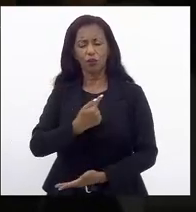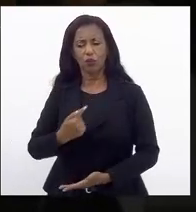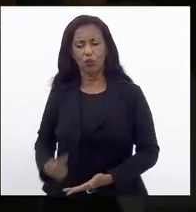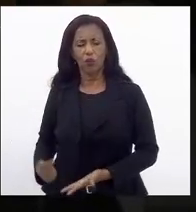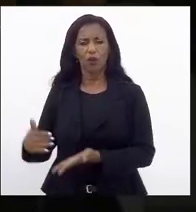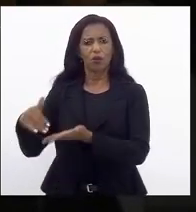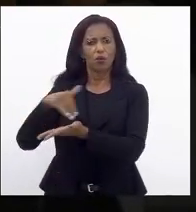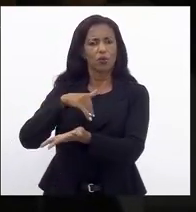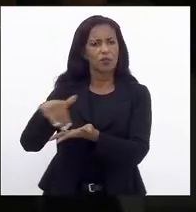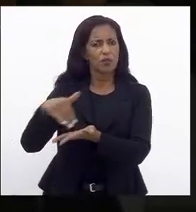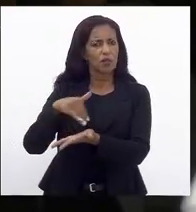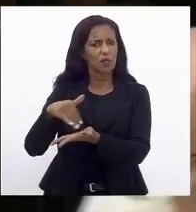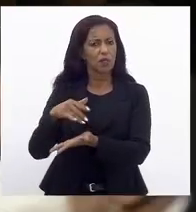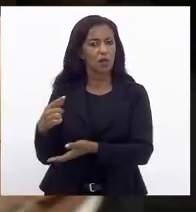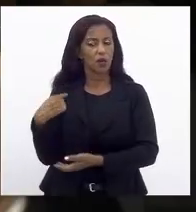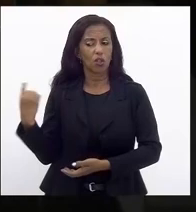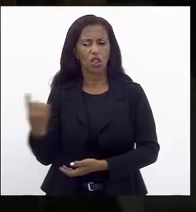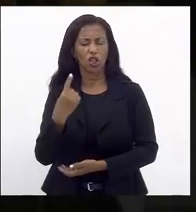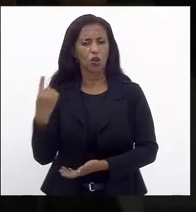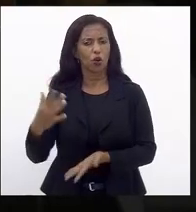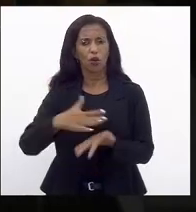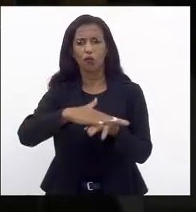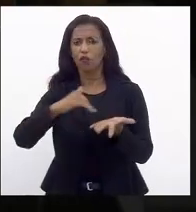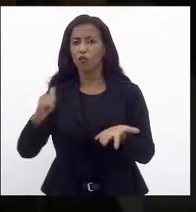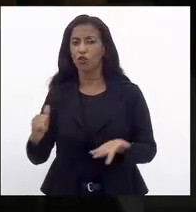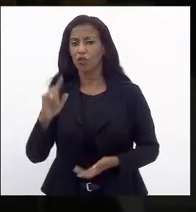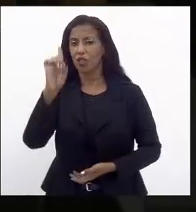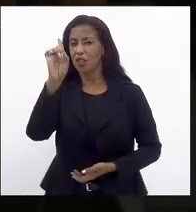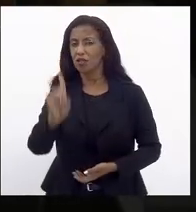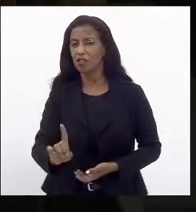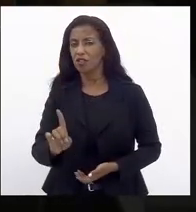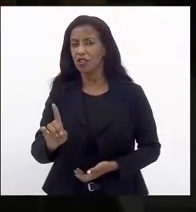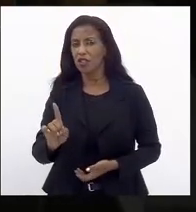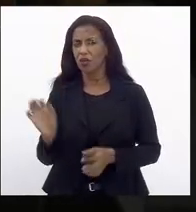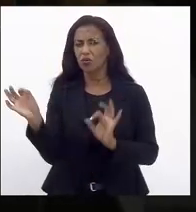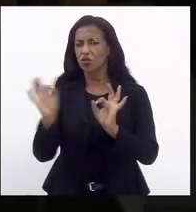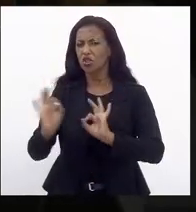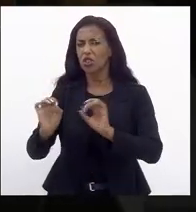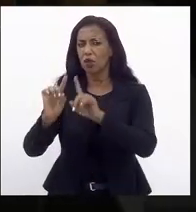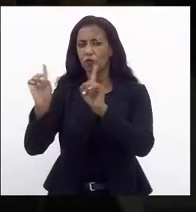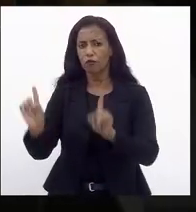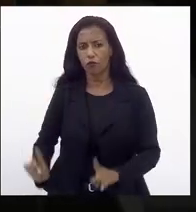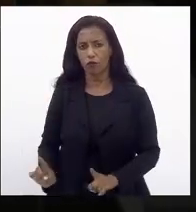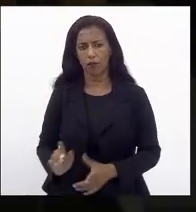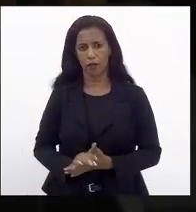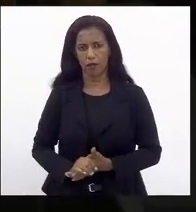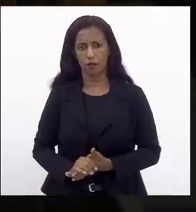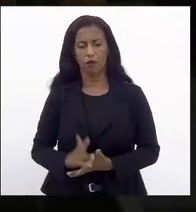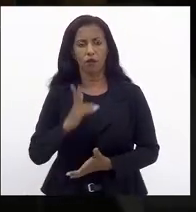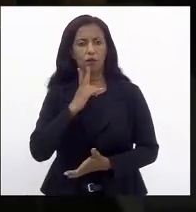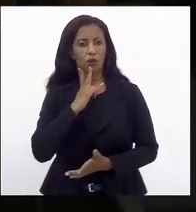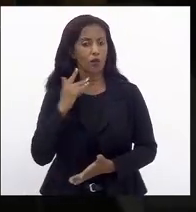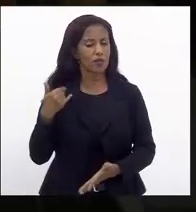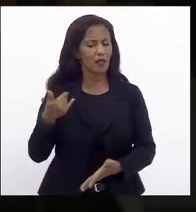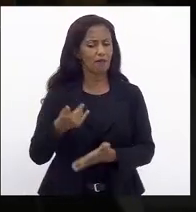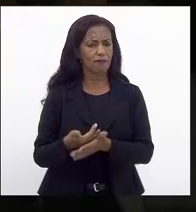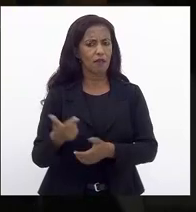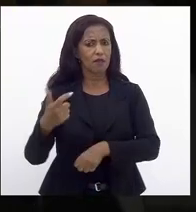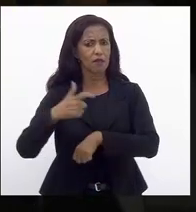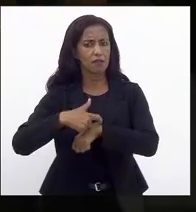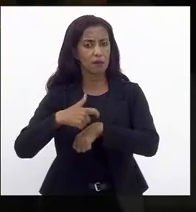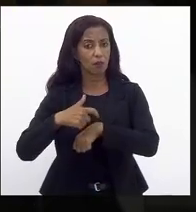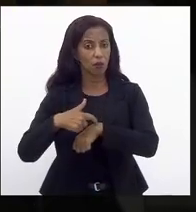para os secretários que nós não iríamos retirar direito de nenhum servidor E isso nós até esse momento